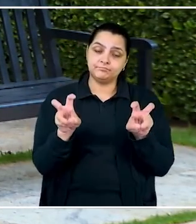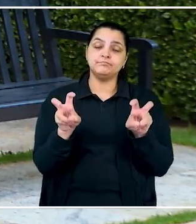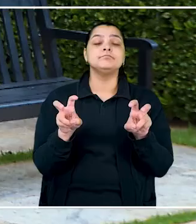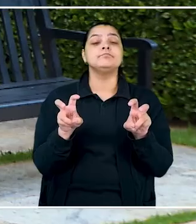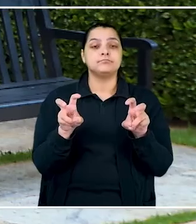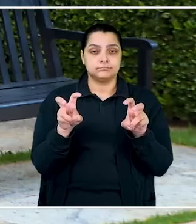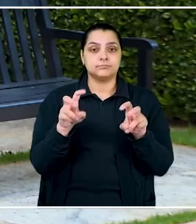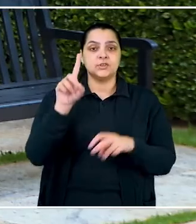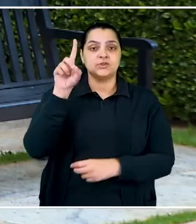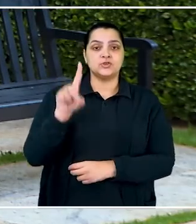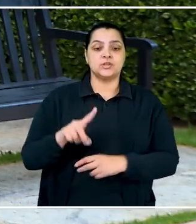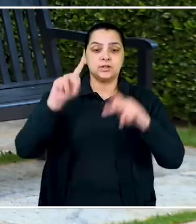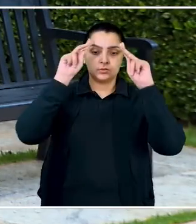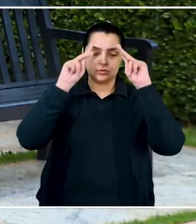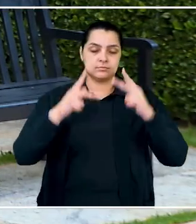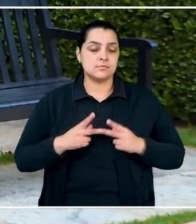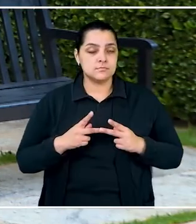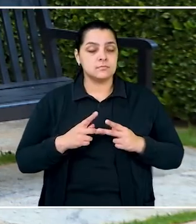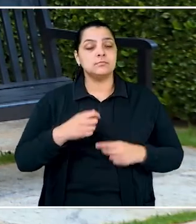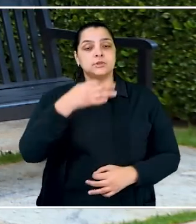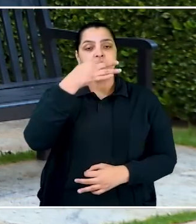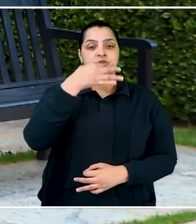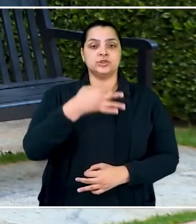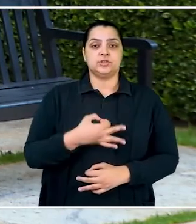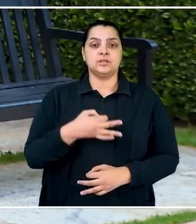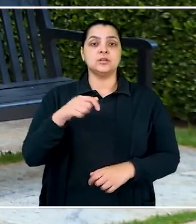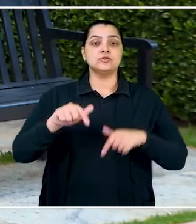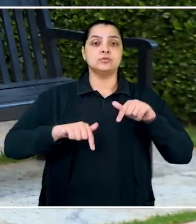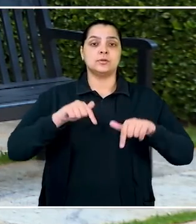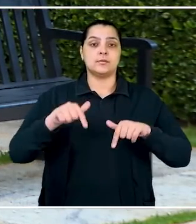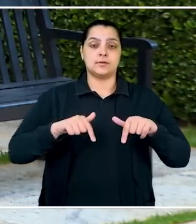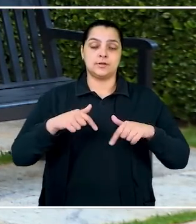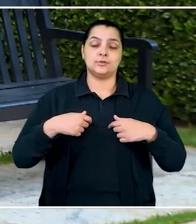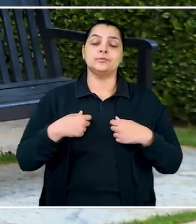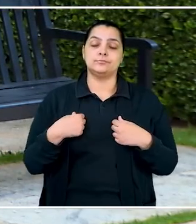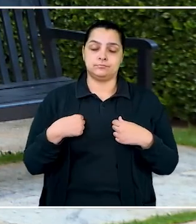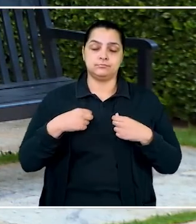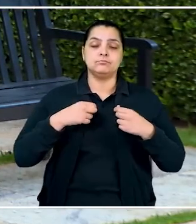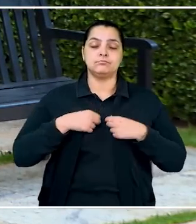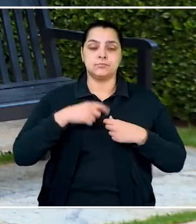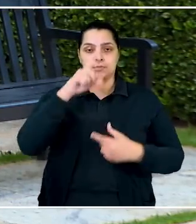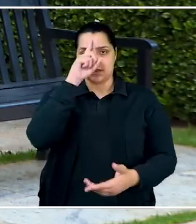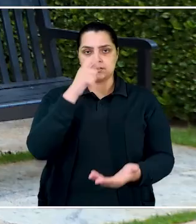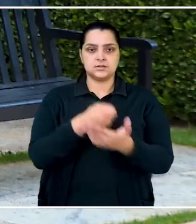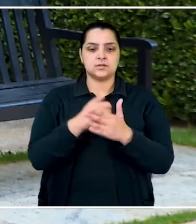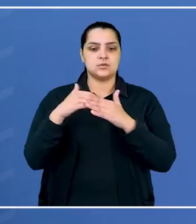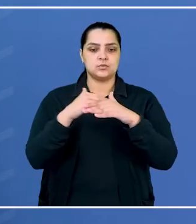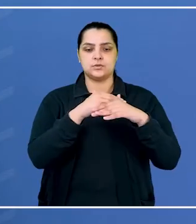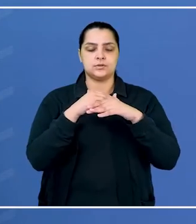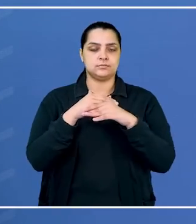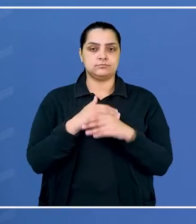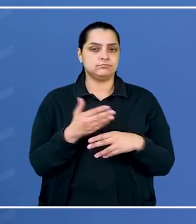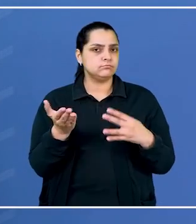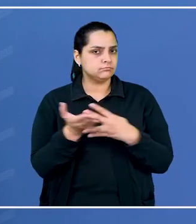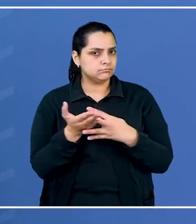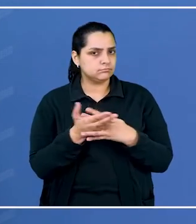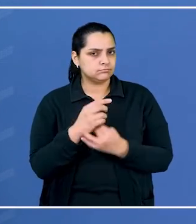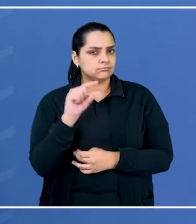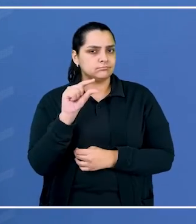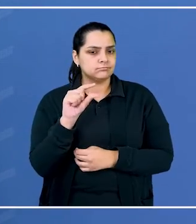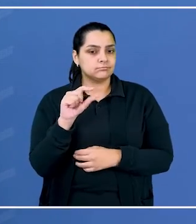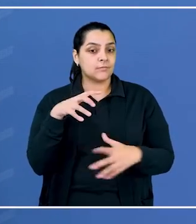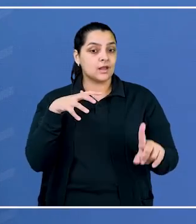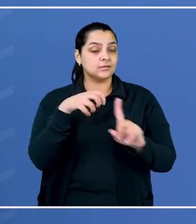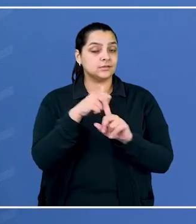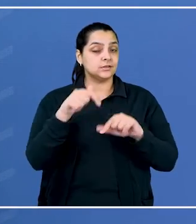questões relacionadas aos direitos humanos e à dignidade do trabalhador. A decisão foi unânime. E logo após o intervalo,